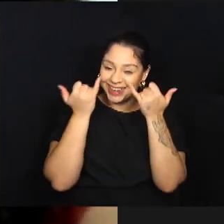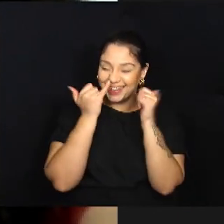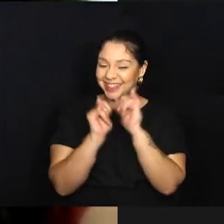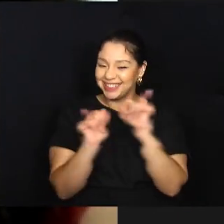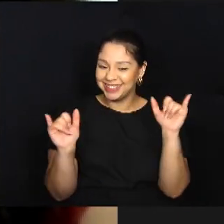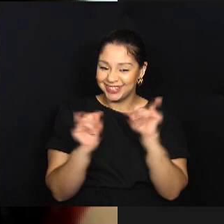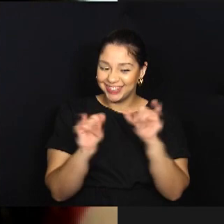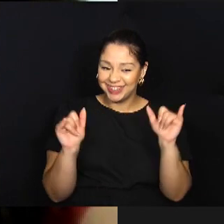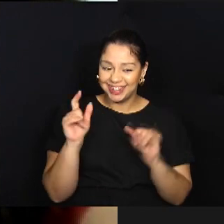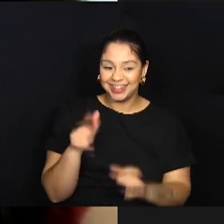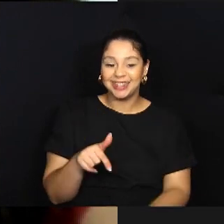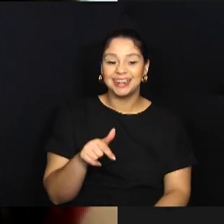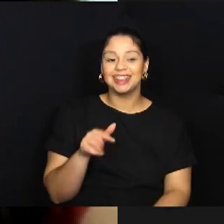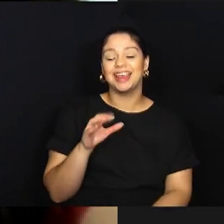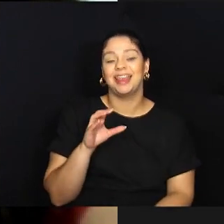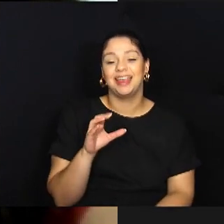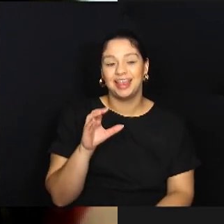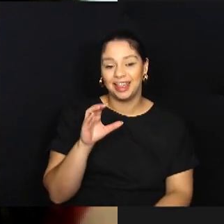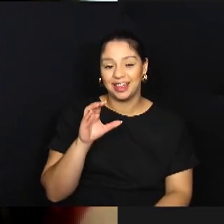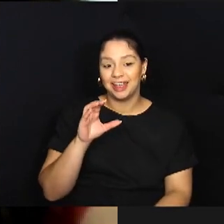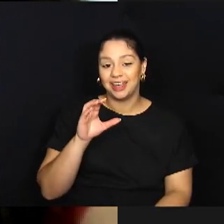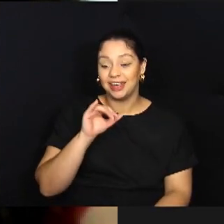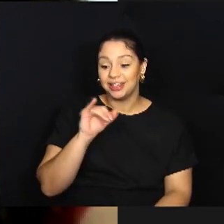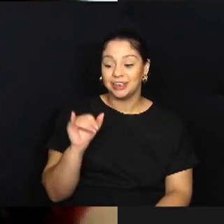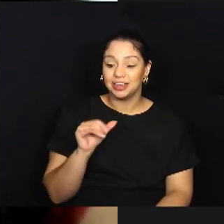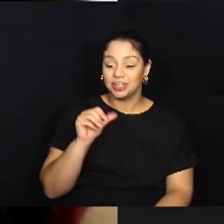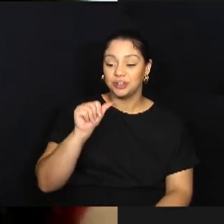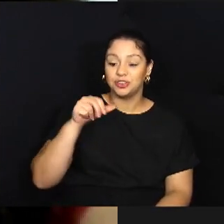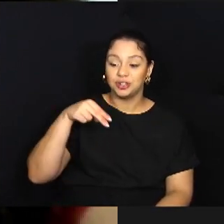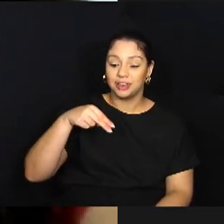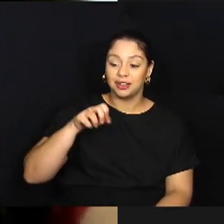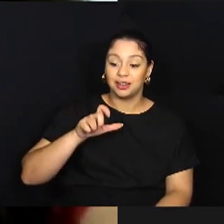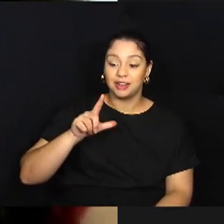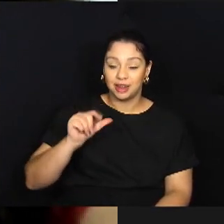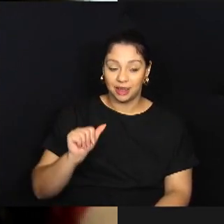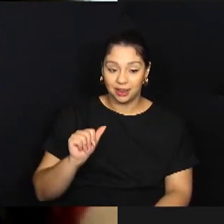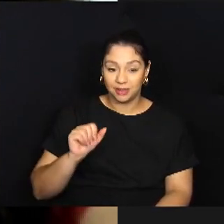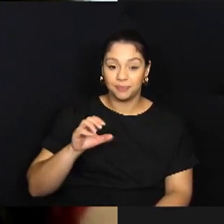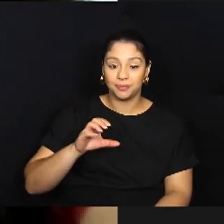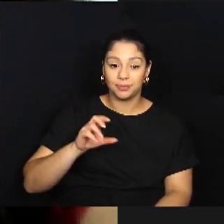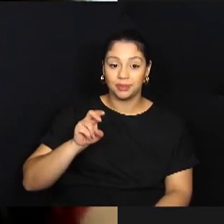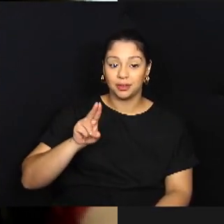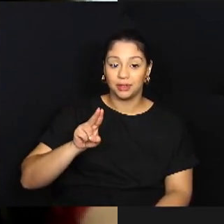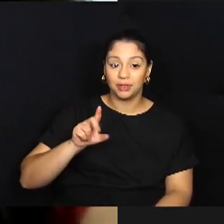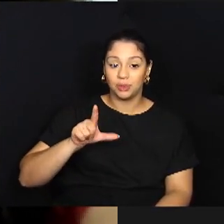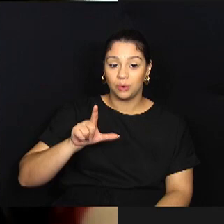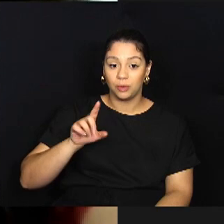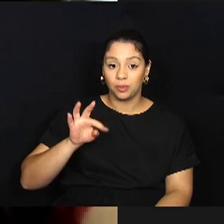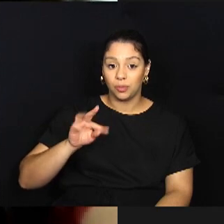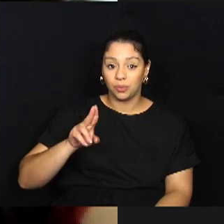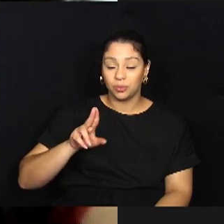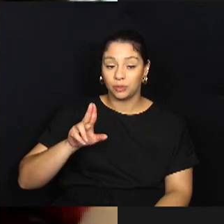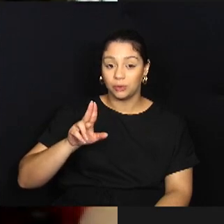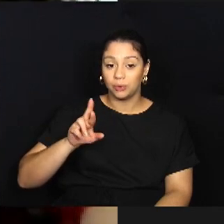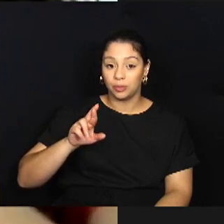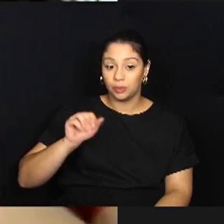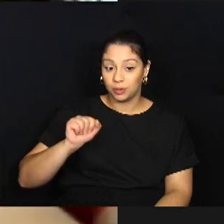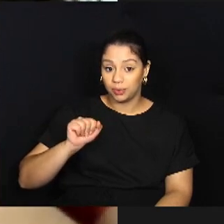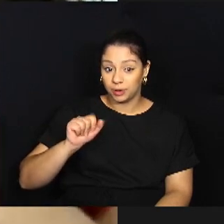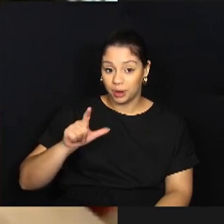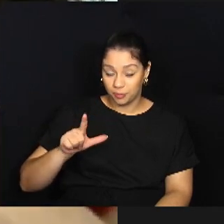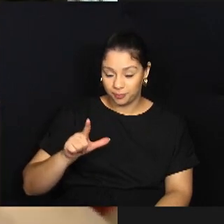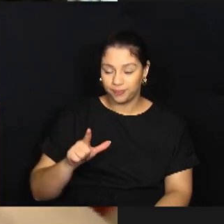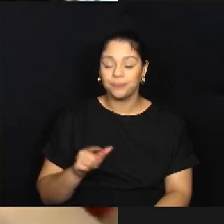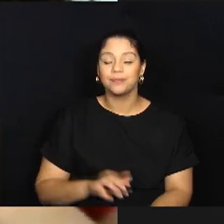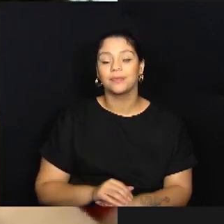da Janela Cultural, vai encontrar no Instagram, no Facebook, no YouTube, no Twitter, né? Então é @da Janela